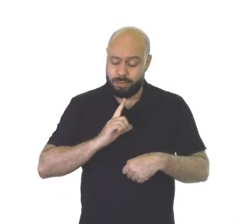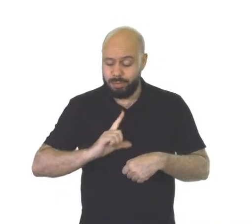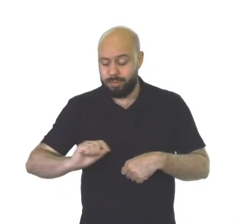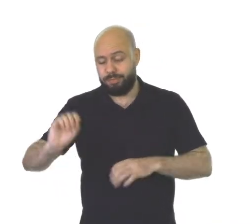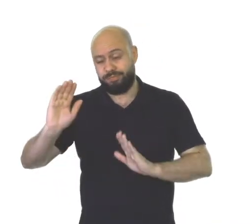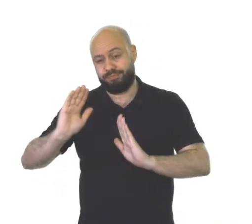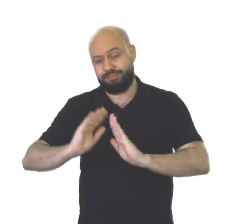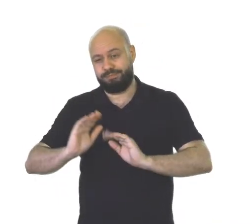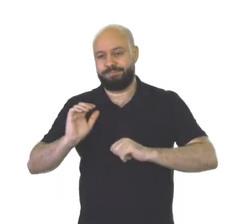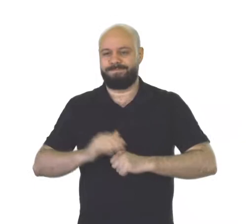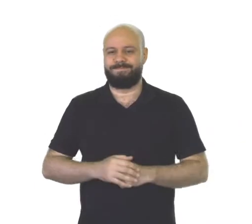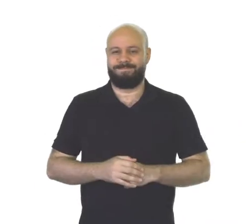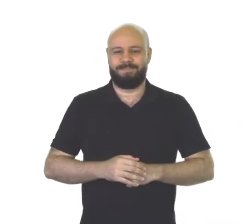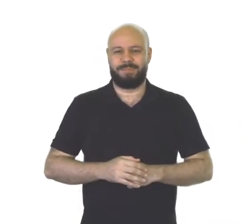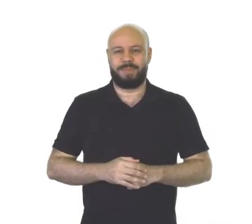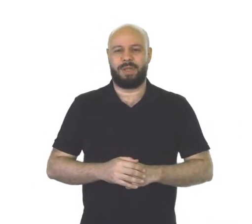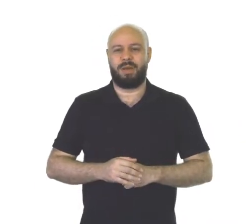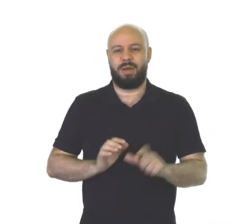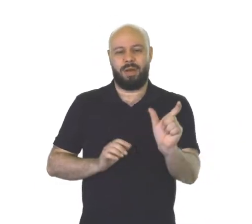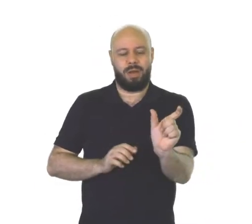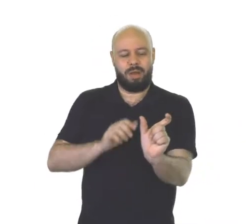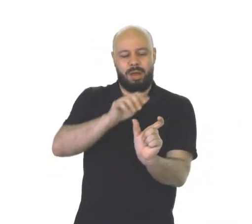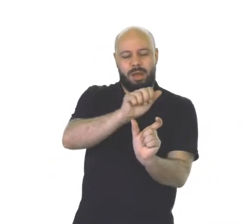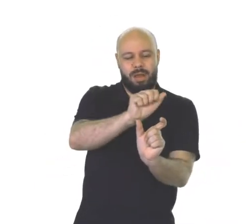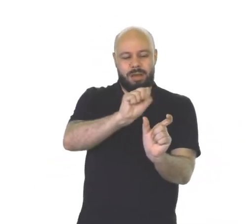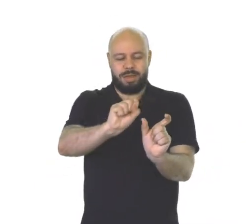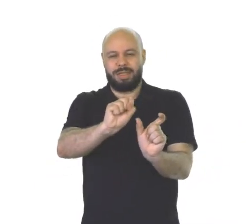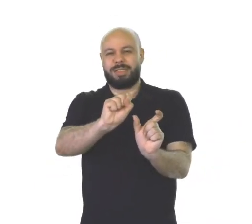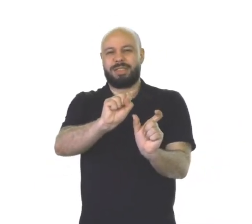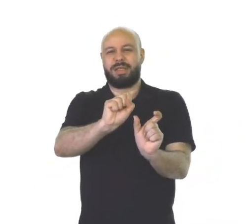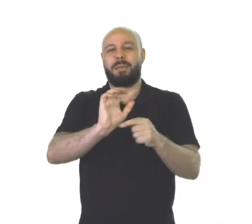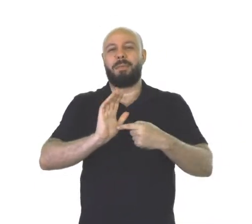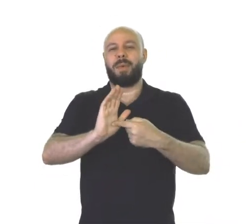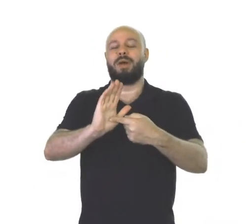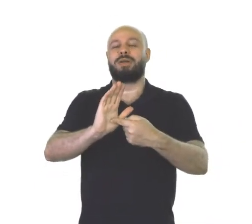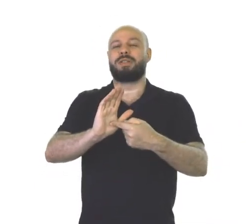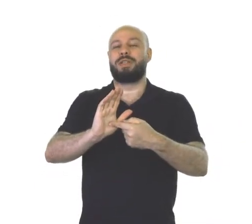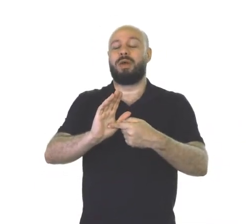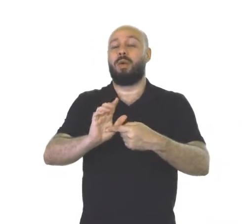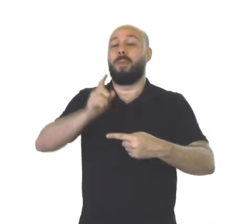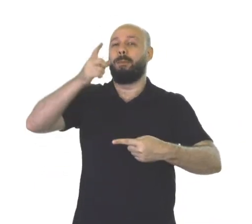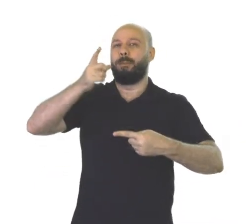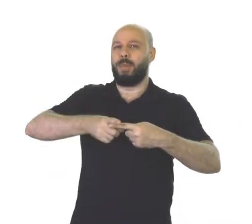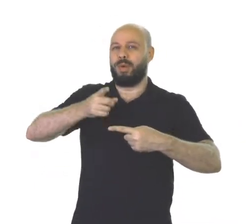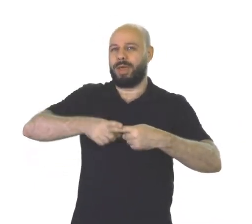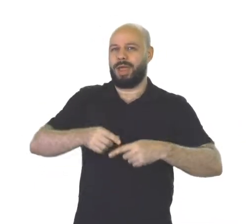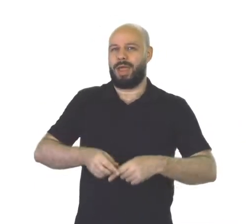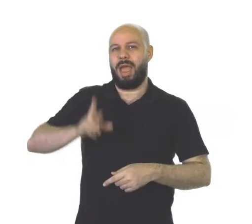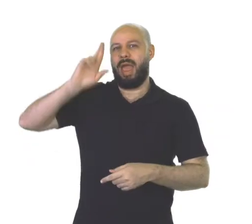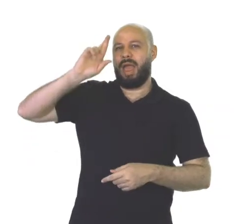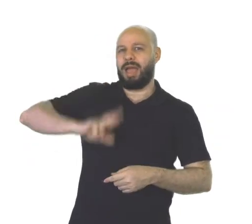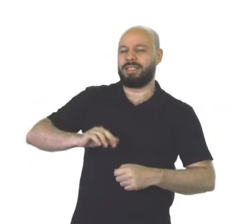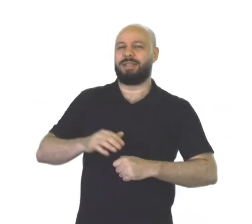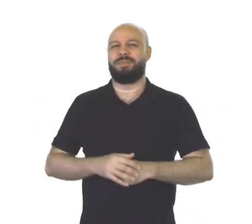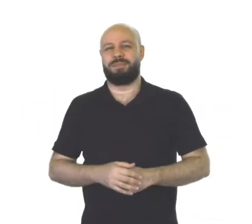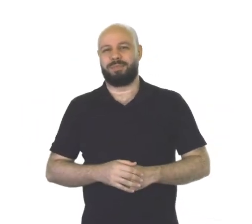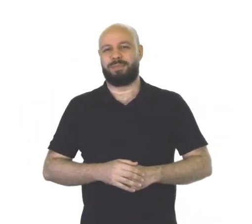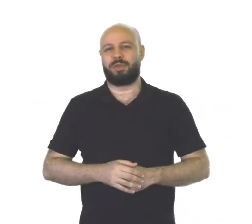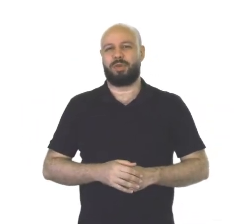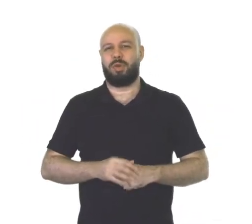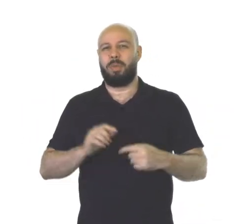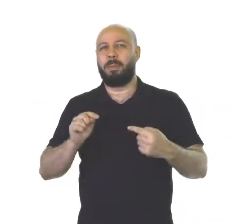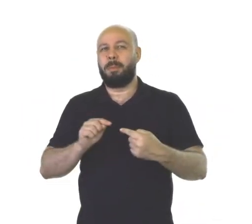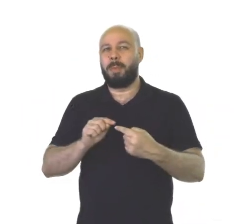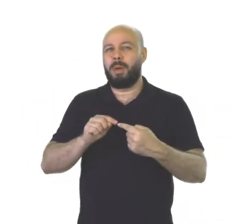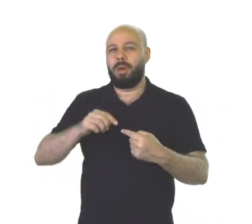Então, as é a palavra que vai expressar aí a razão, a causa, o motivo